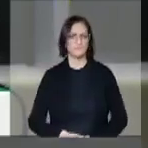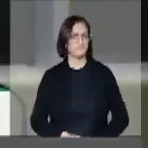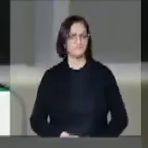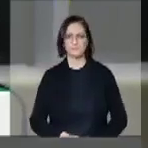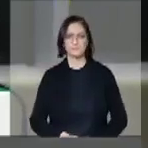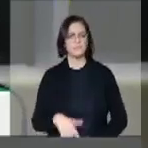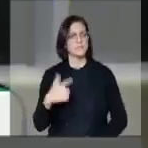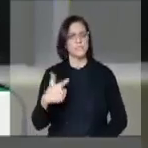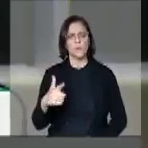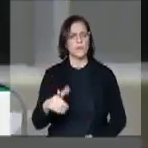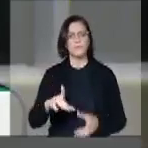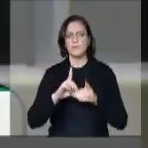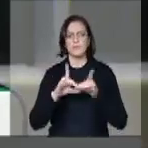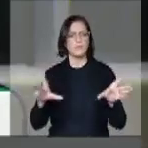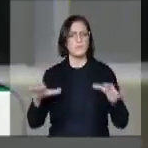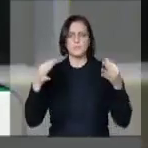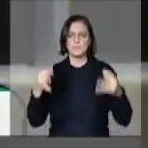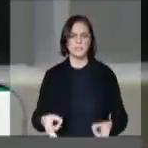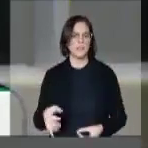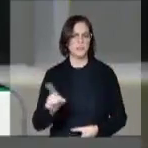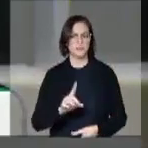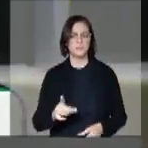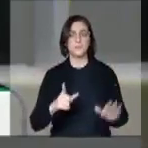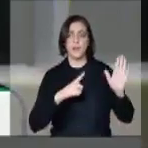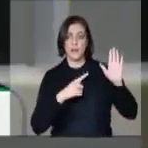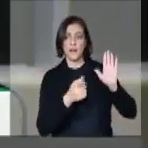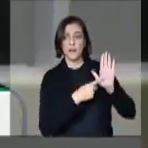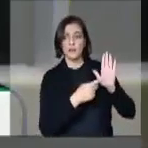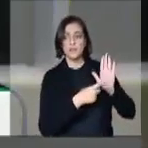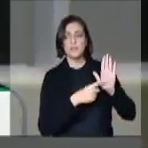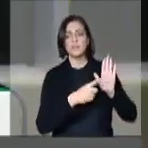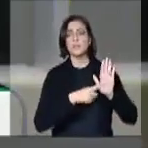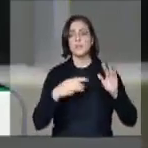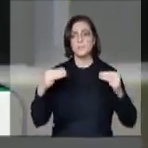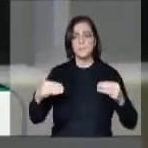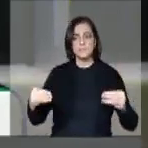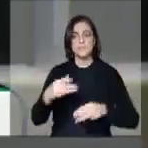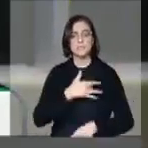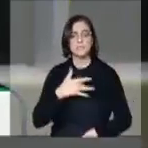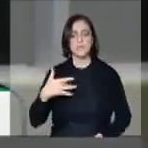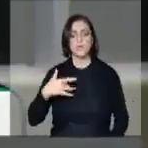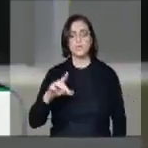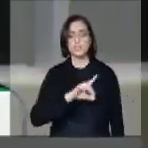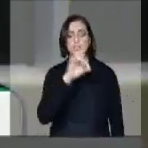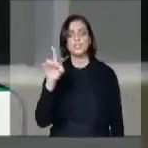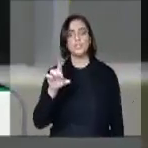democrático. Está aqui a lista do Ministério da Saúde, do dia 8.